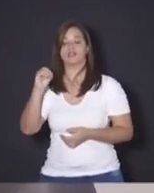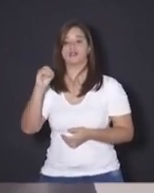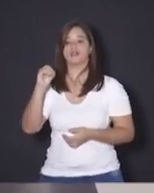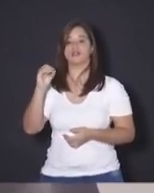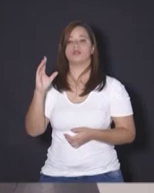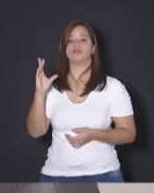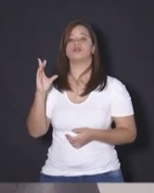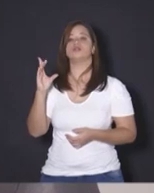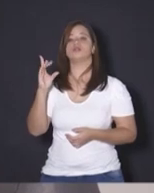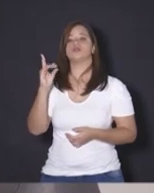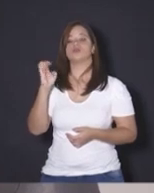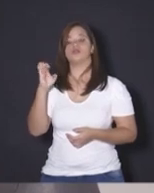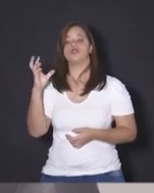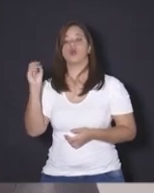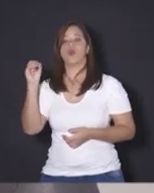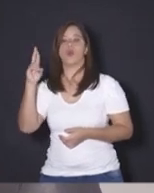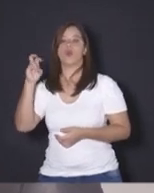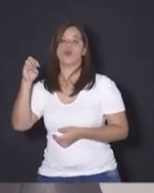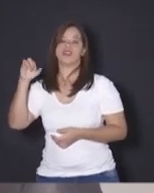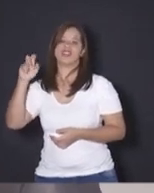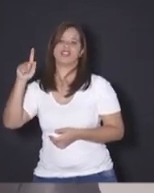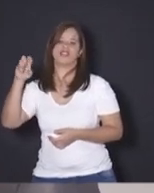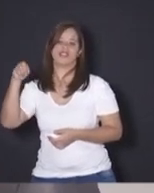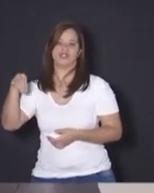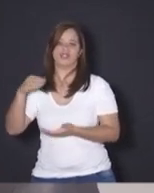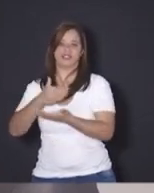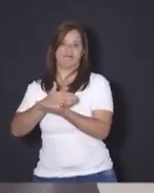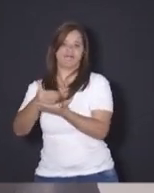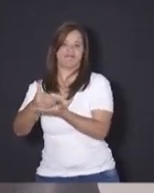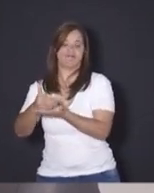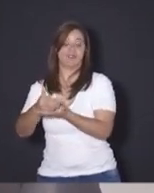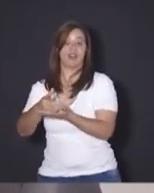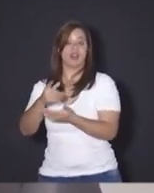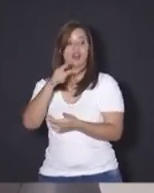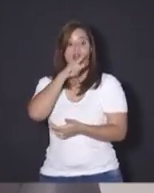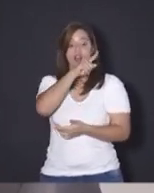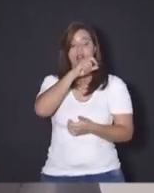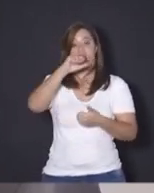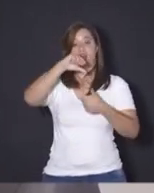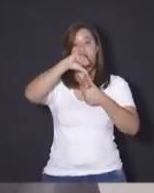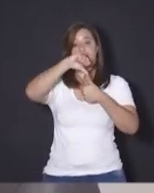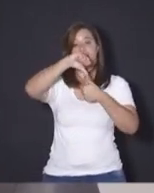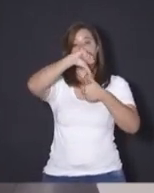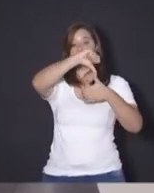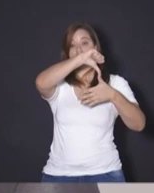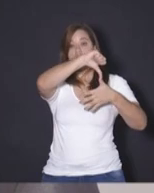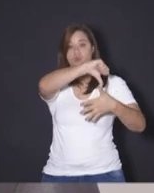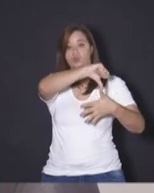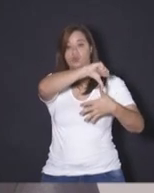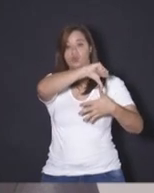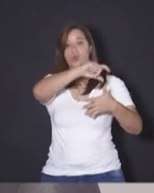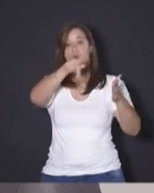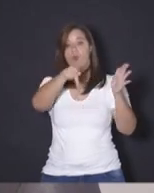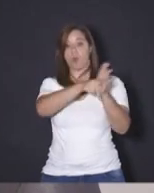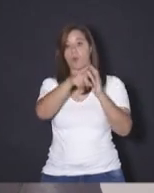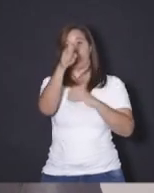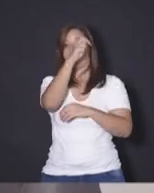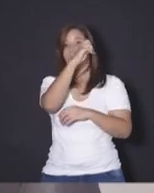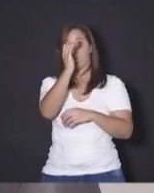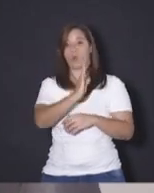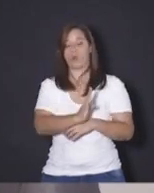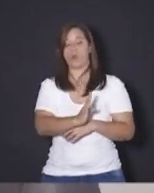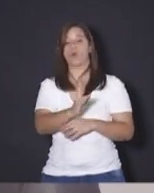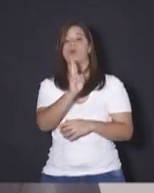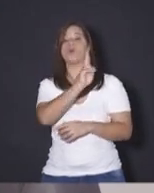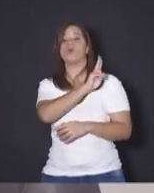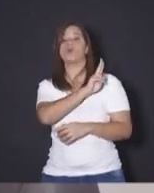origem nos países da américa do sul encabeçado pelo brasil desenvolver um raciocínio que nós